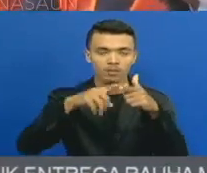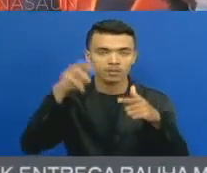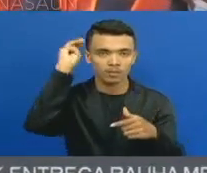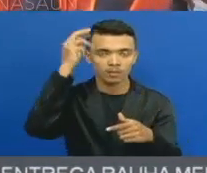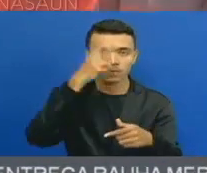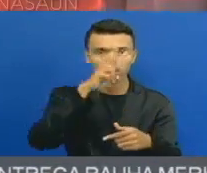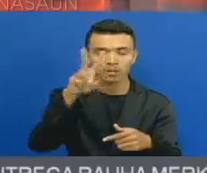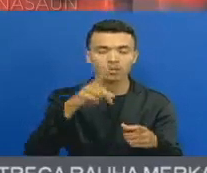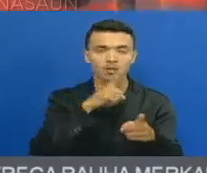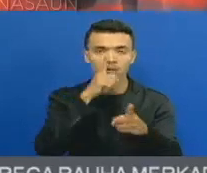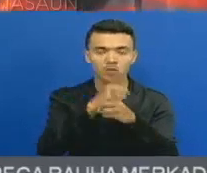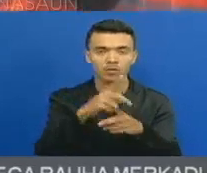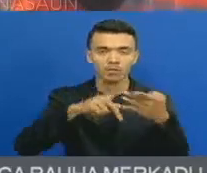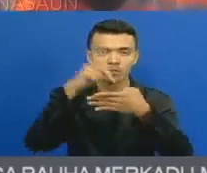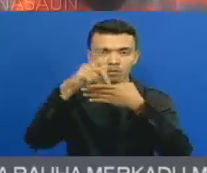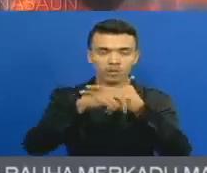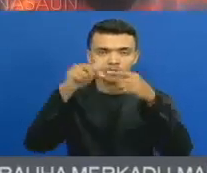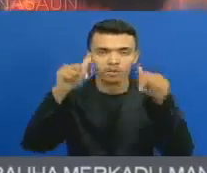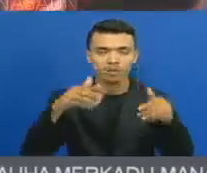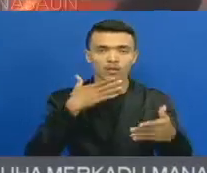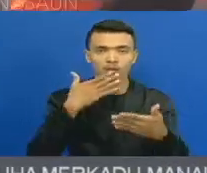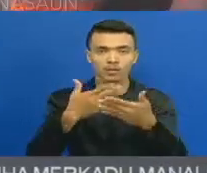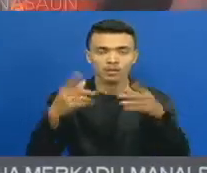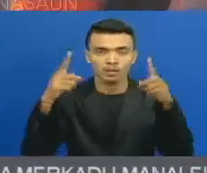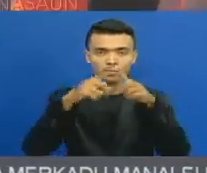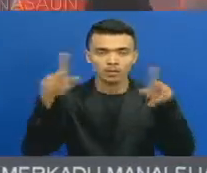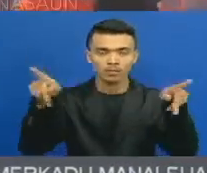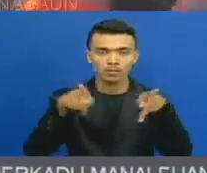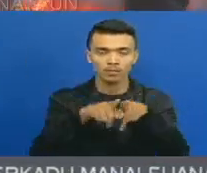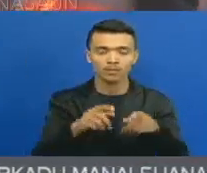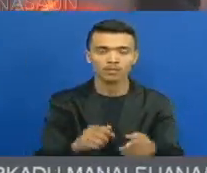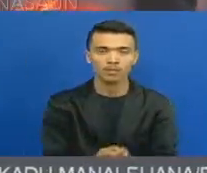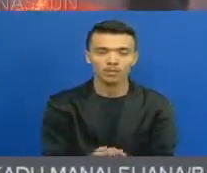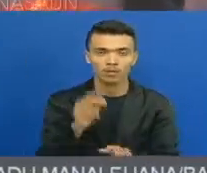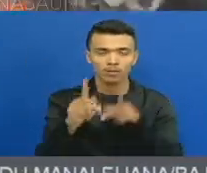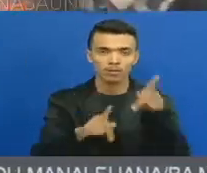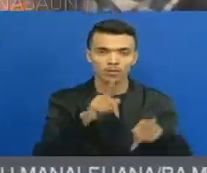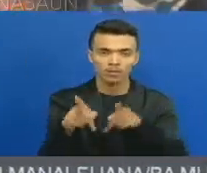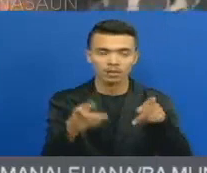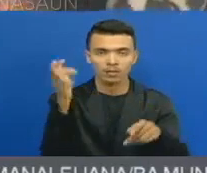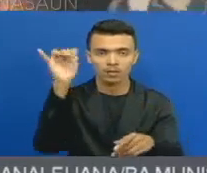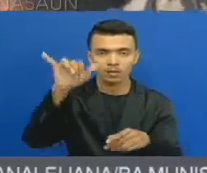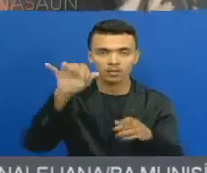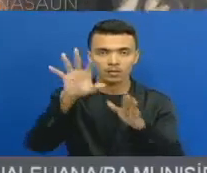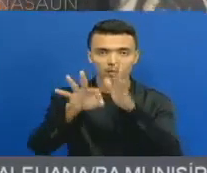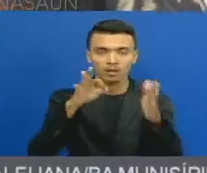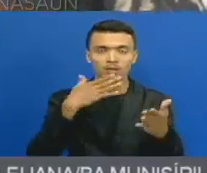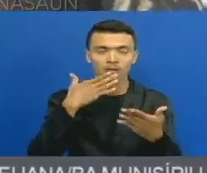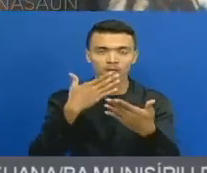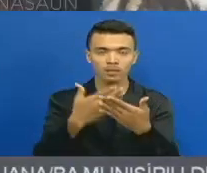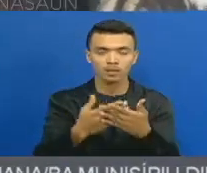Laos Juni, programa permopa lori benefício ba iha posto de anuba, comunidade sira retan benefício, desenvolvimento